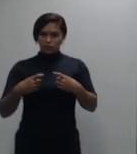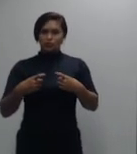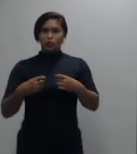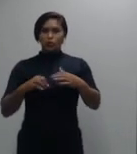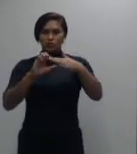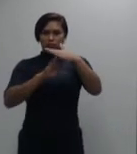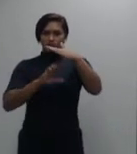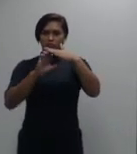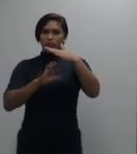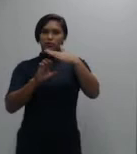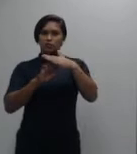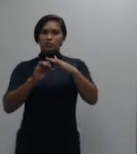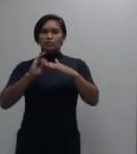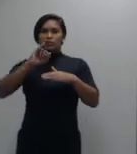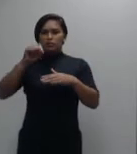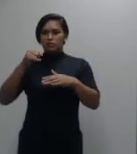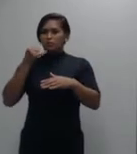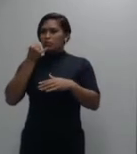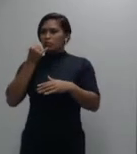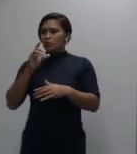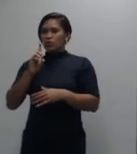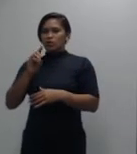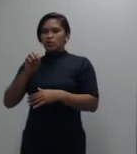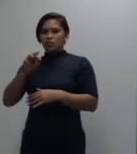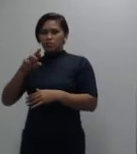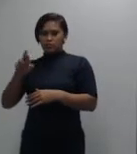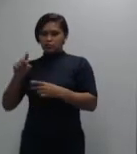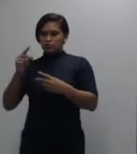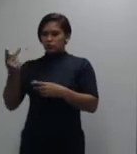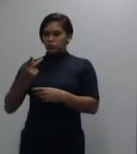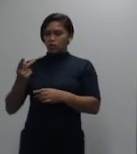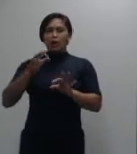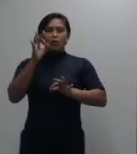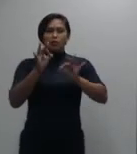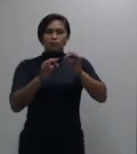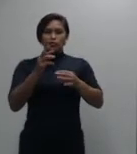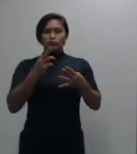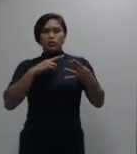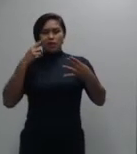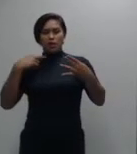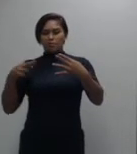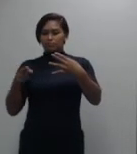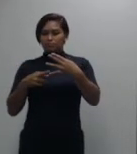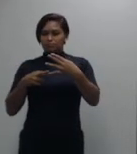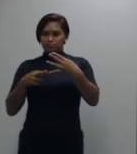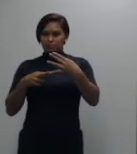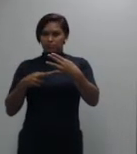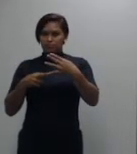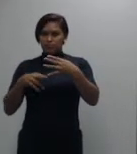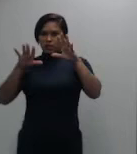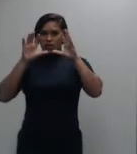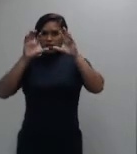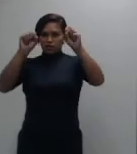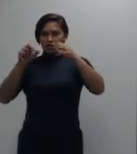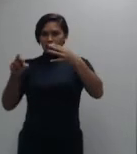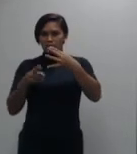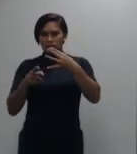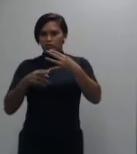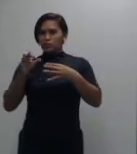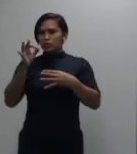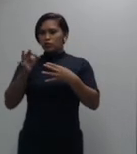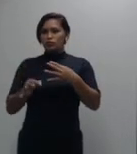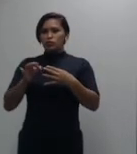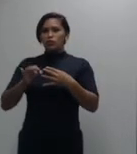então opportunity de mar pois bem esse foi julgada na primeira instância Entrei numa pelo juiz